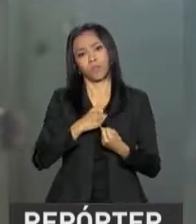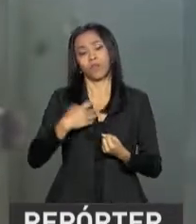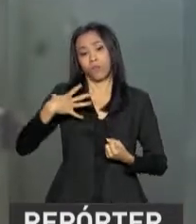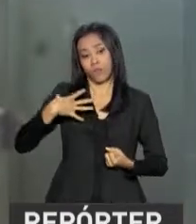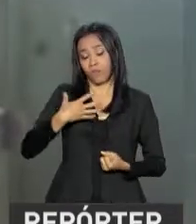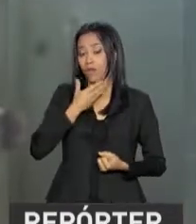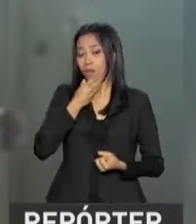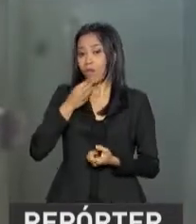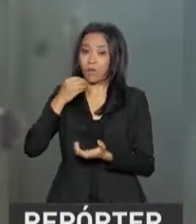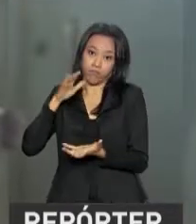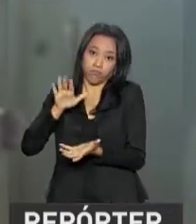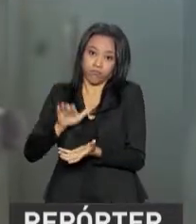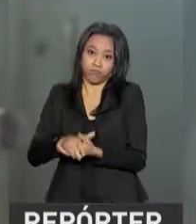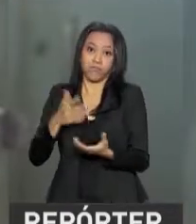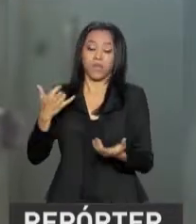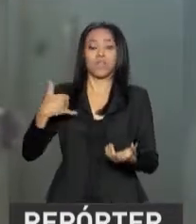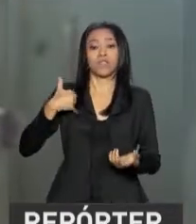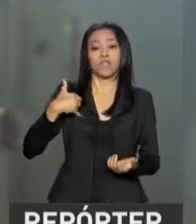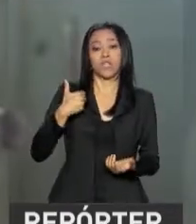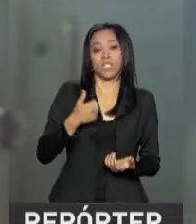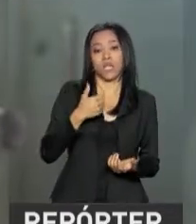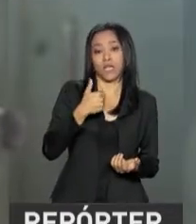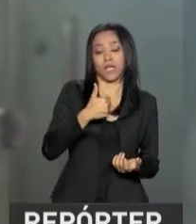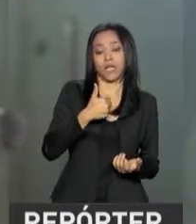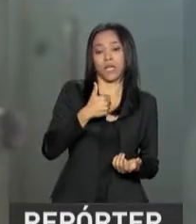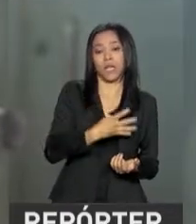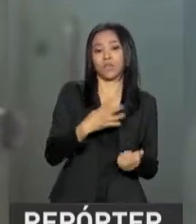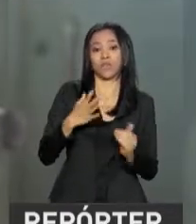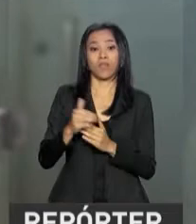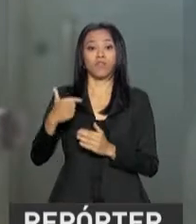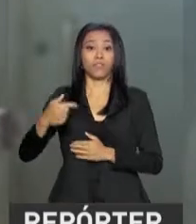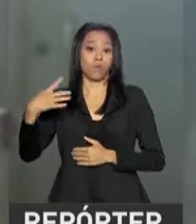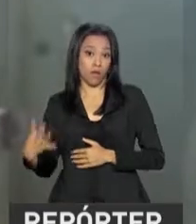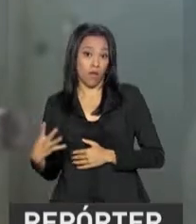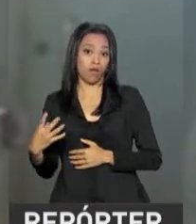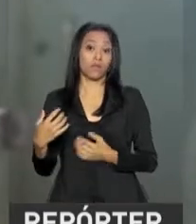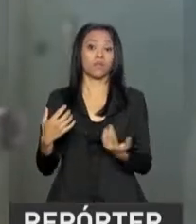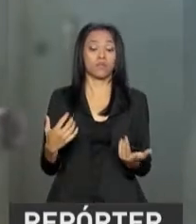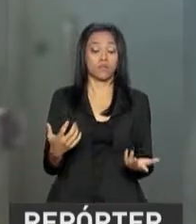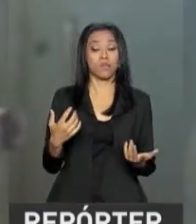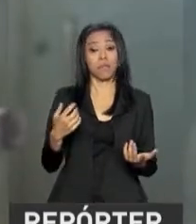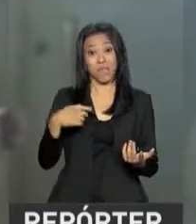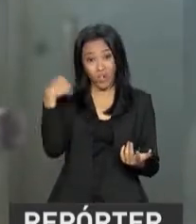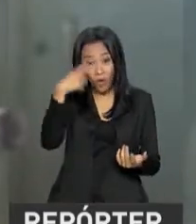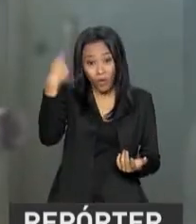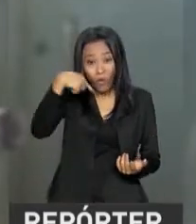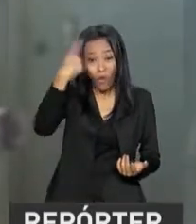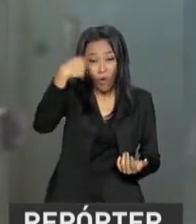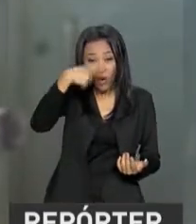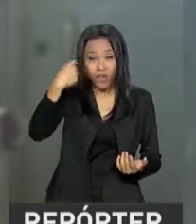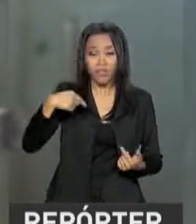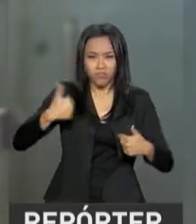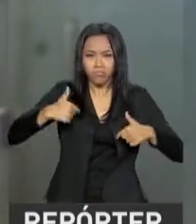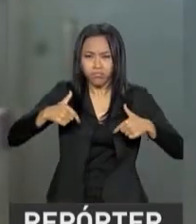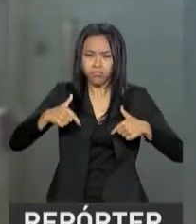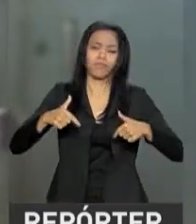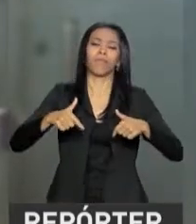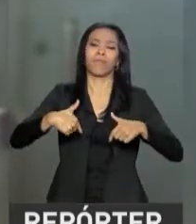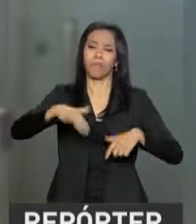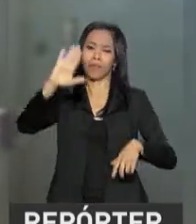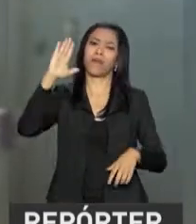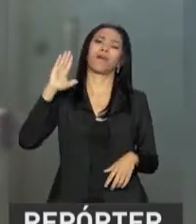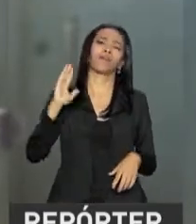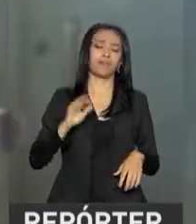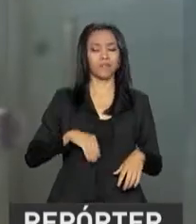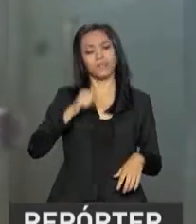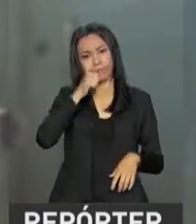ou mesmo as de 14 a 24 anos mas a intensidade de horas e ainda tem uma diferença importante entre